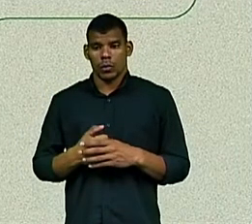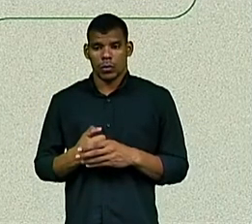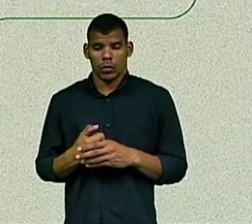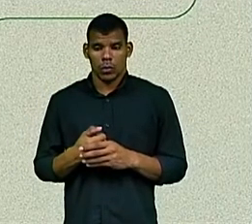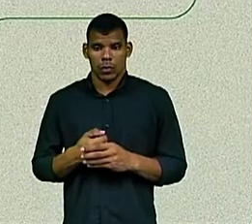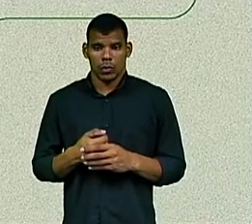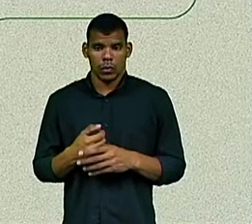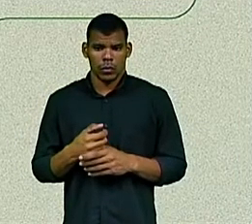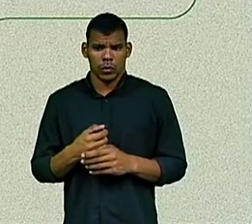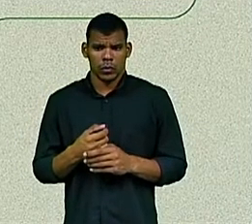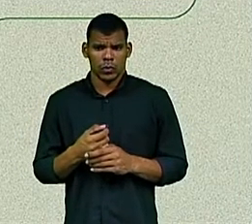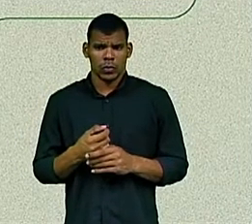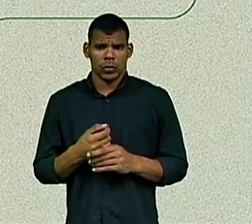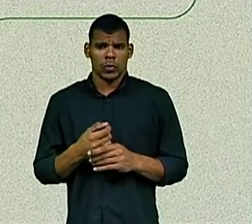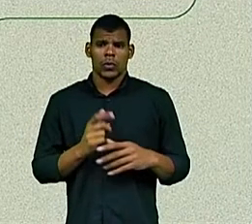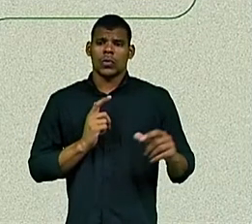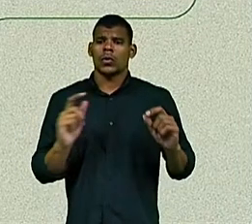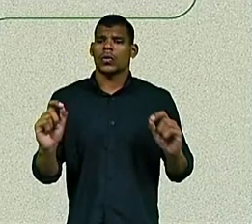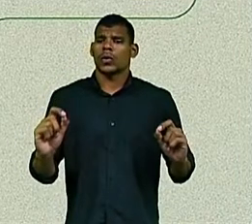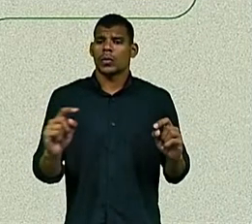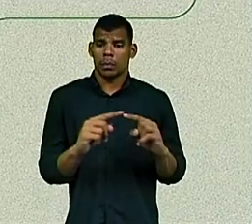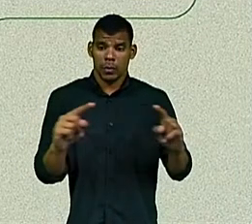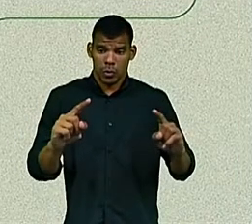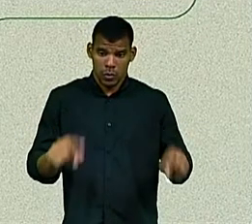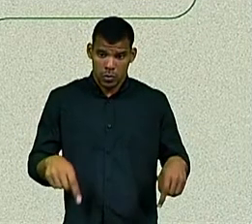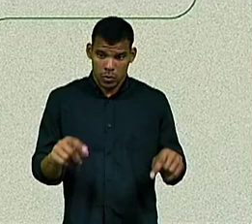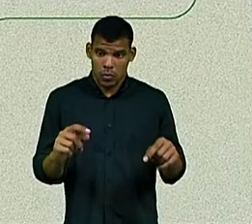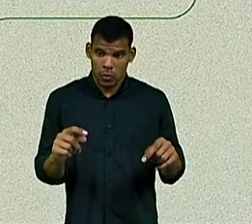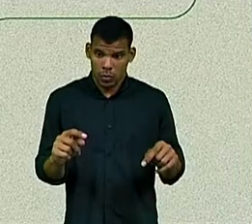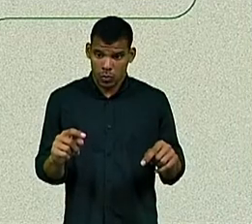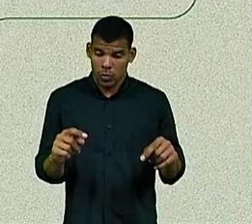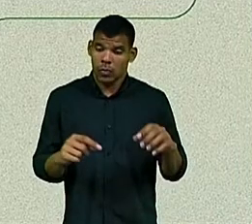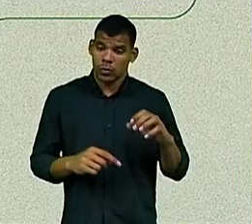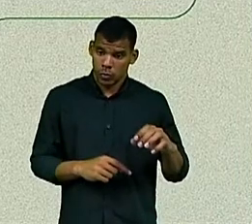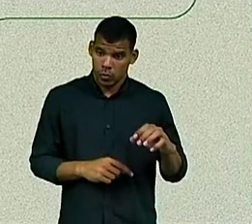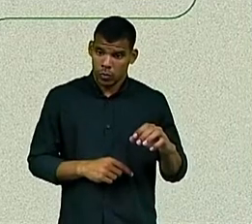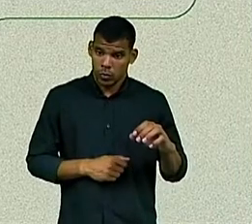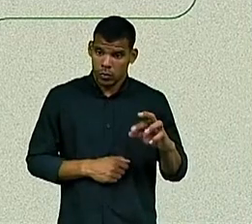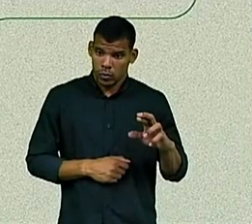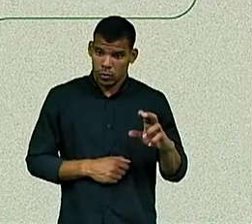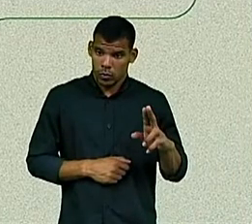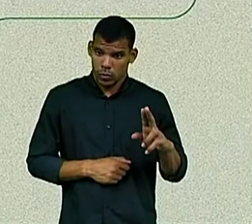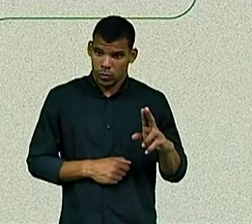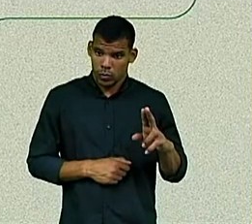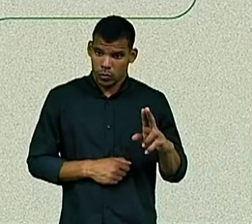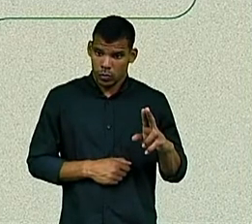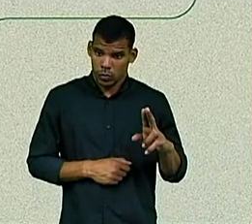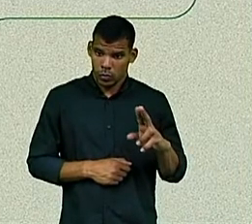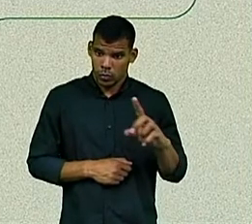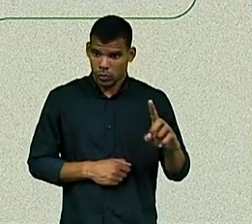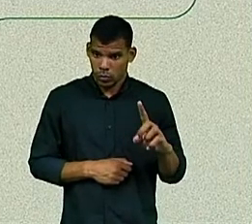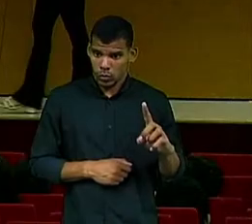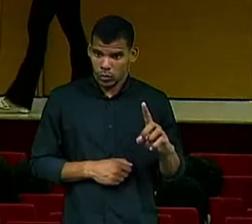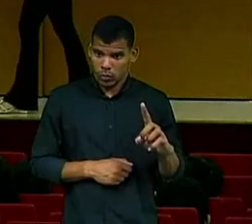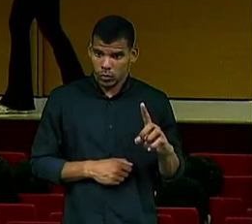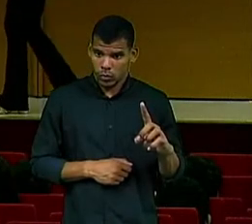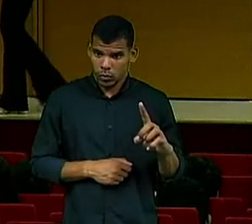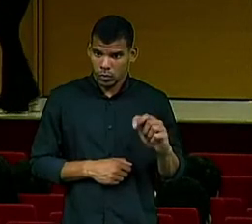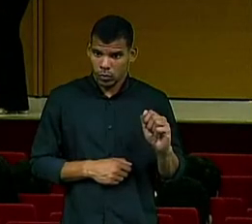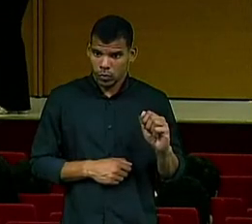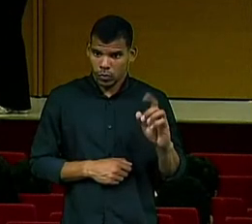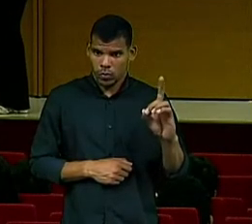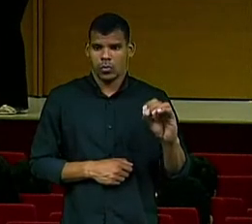a gente vai ter o Plano Cruzado certo que foi o Plano Cruzado pessoal será